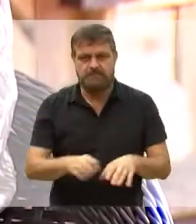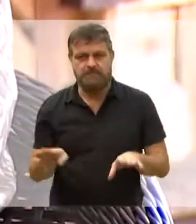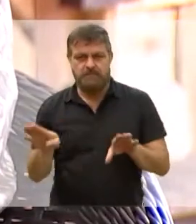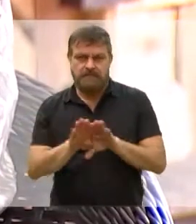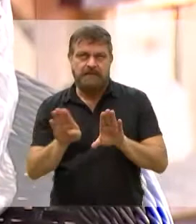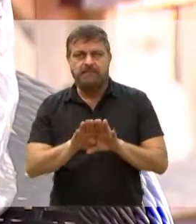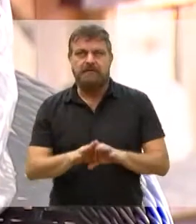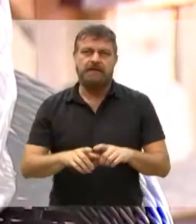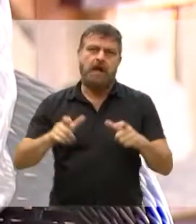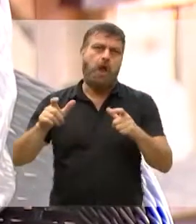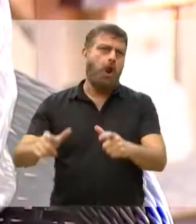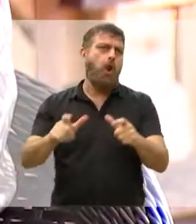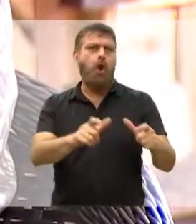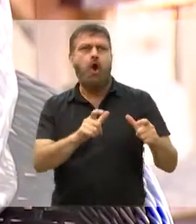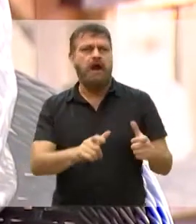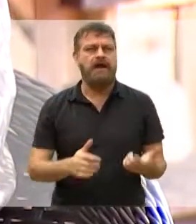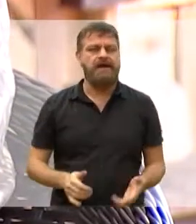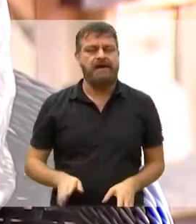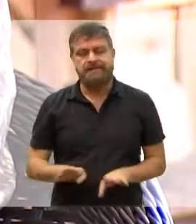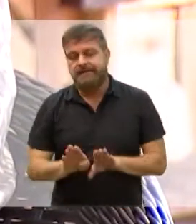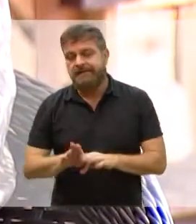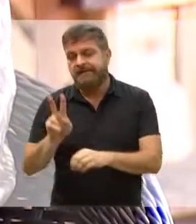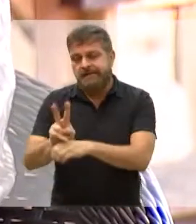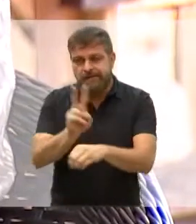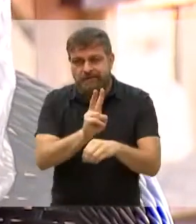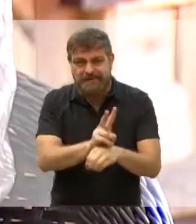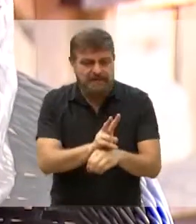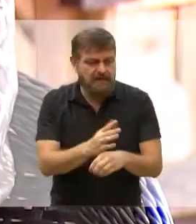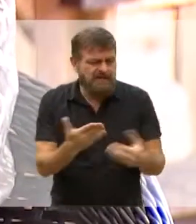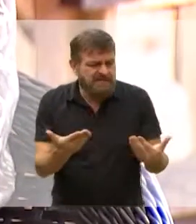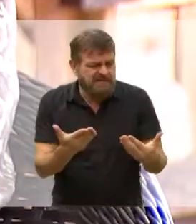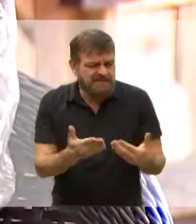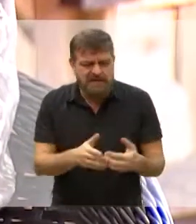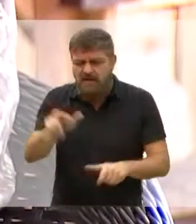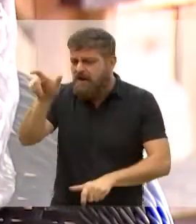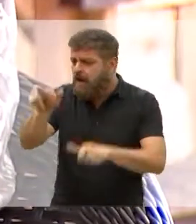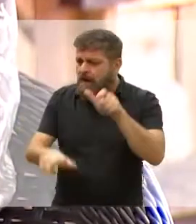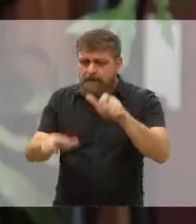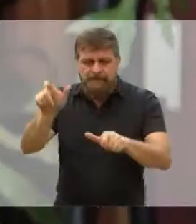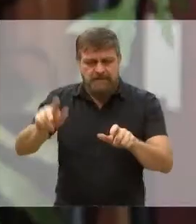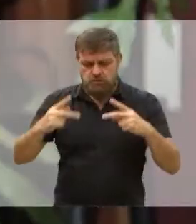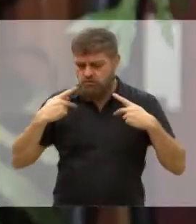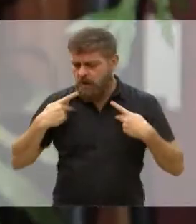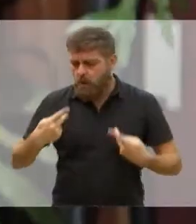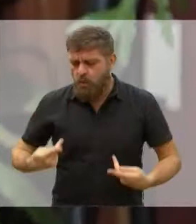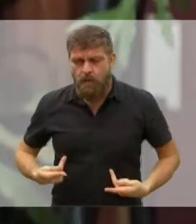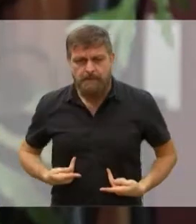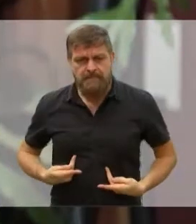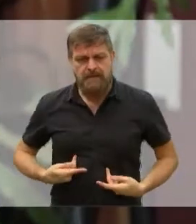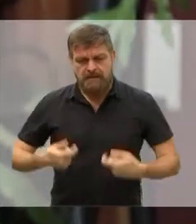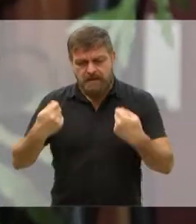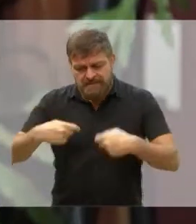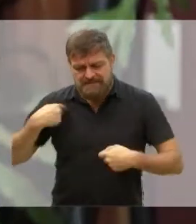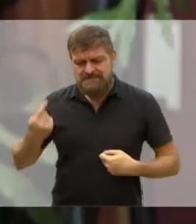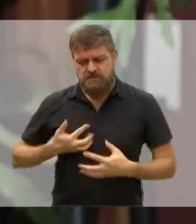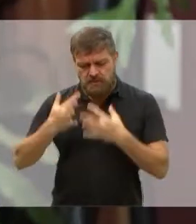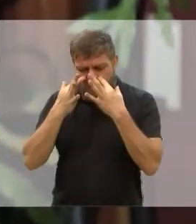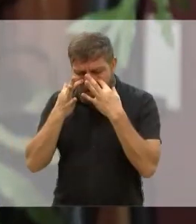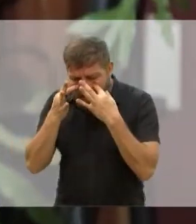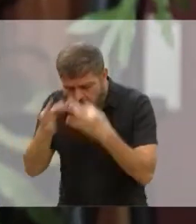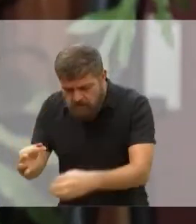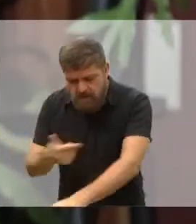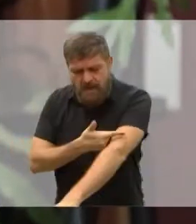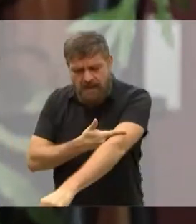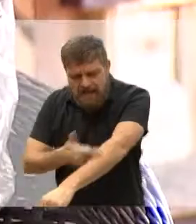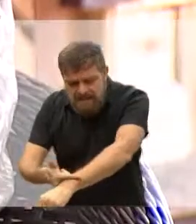deficiência. Nós temos que tratar as pessoas, são seres humanos e que merecem toda a nossa atenção, respeito